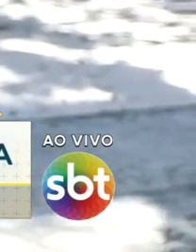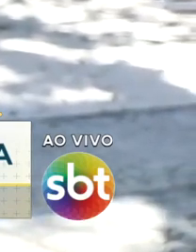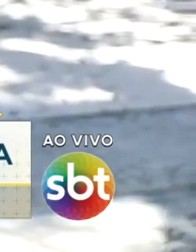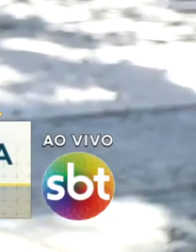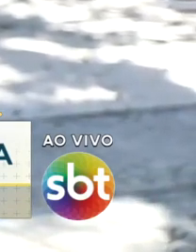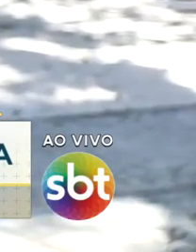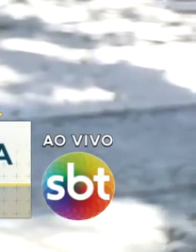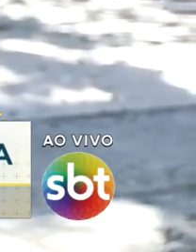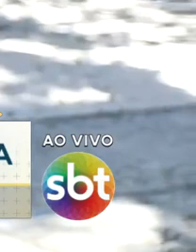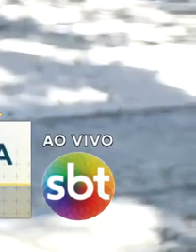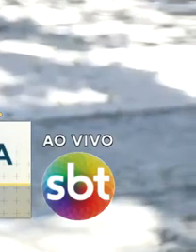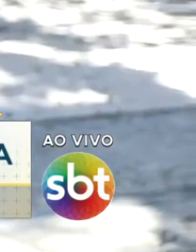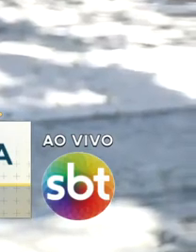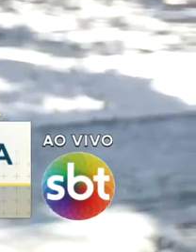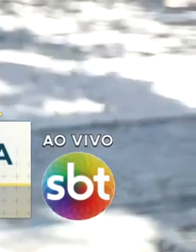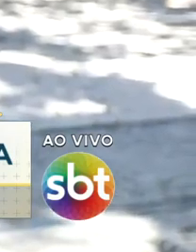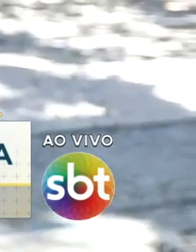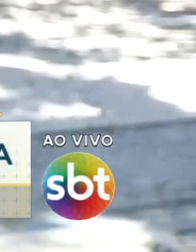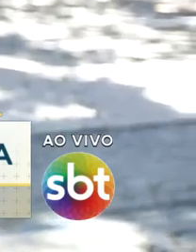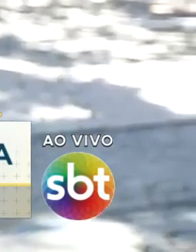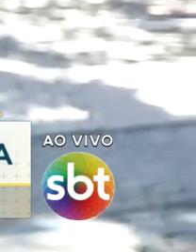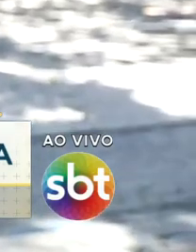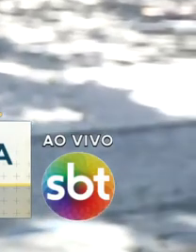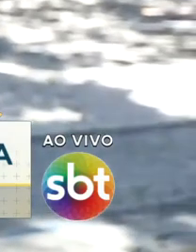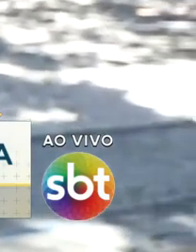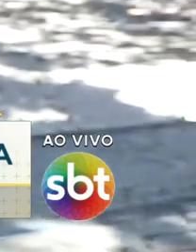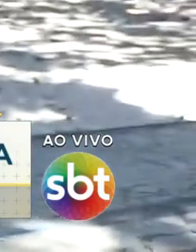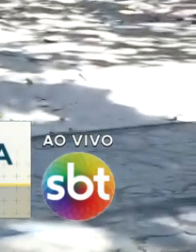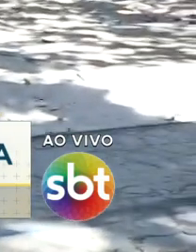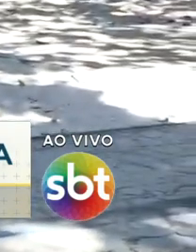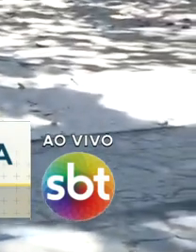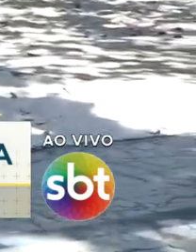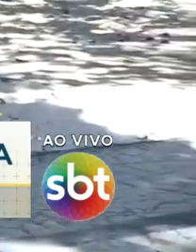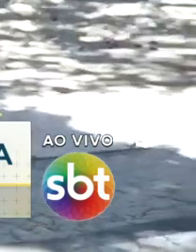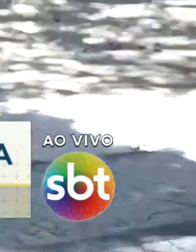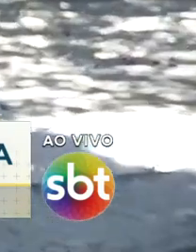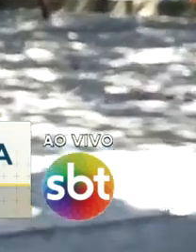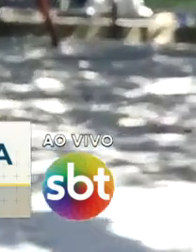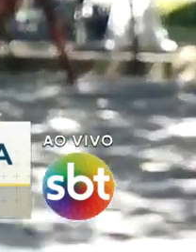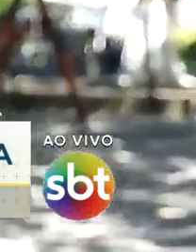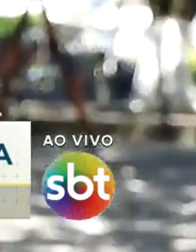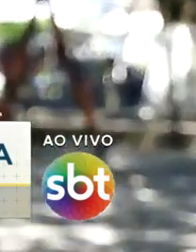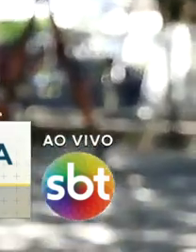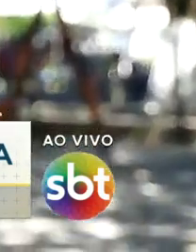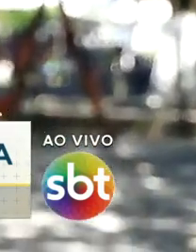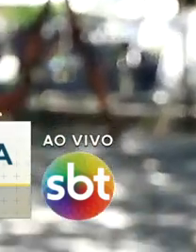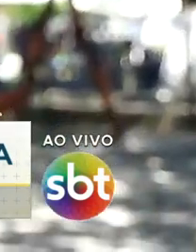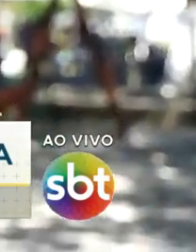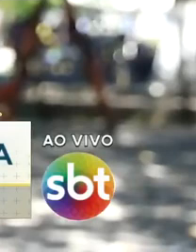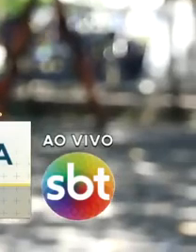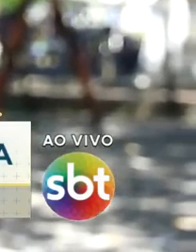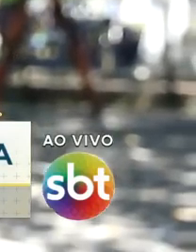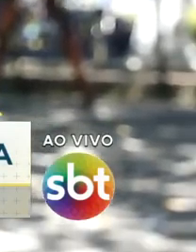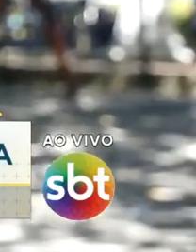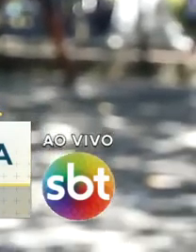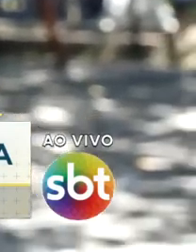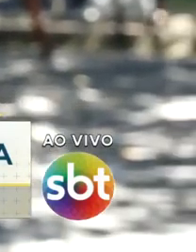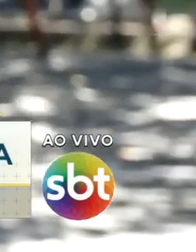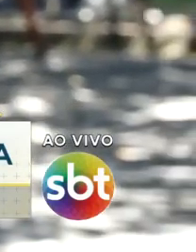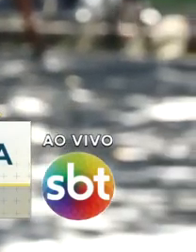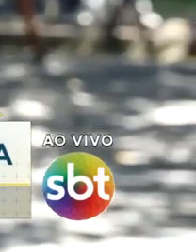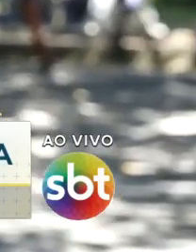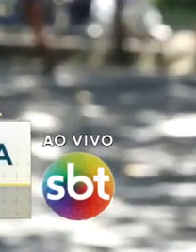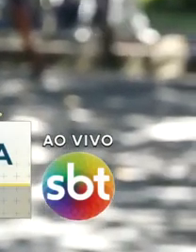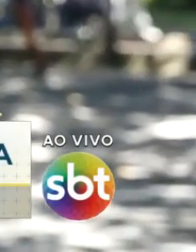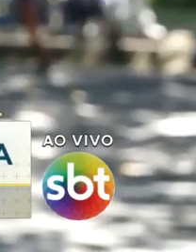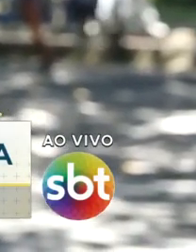doutor Franklin Façanha. Bom dia, doutor. Bom dia a todos. Exatamente. Essa fala pode ser considerada crime de discriminação,